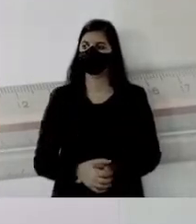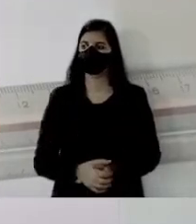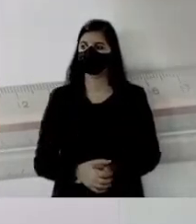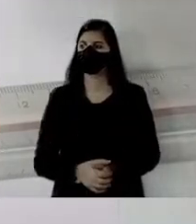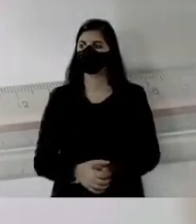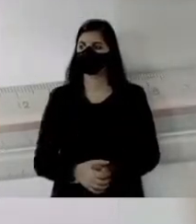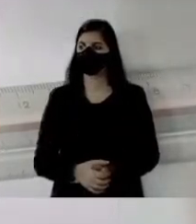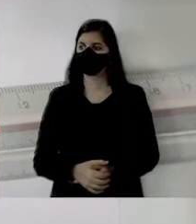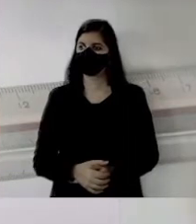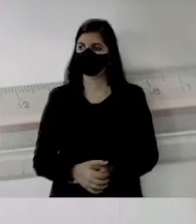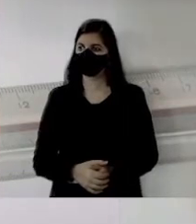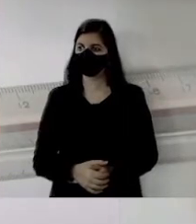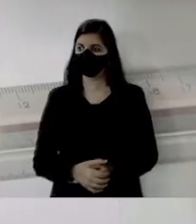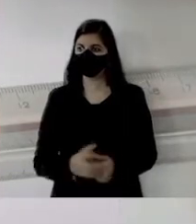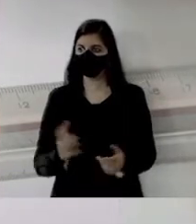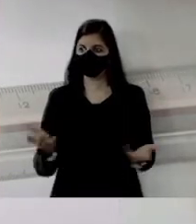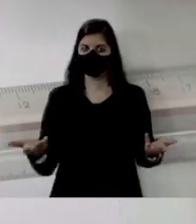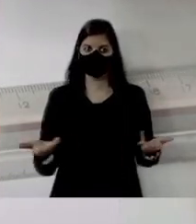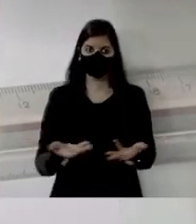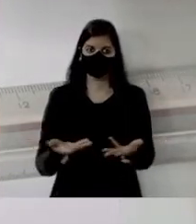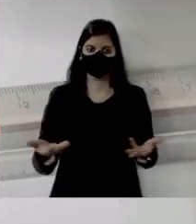E depois a gente vai agora,